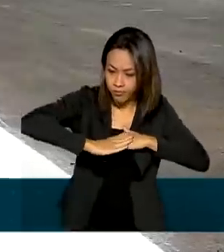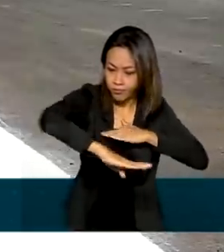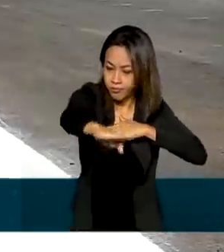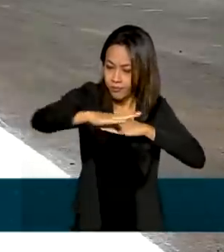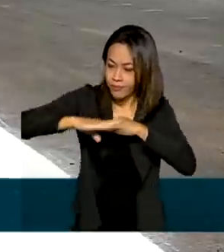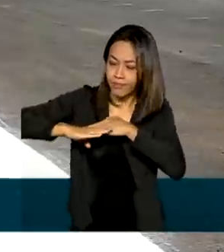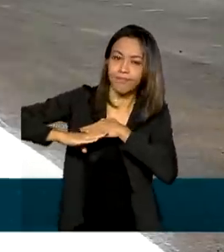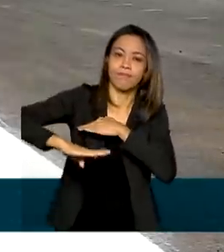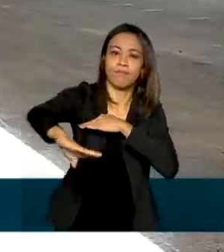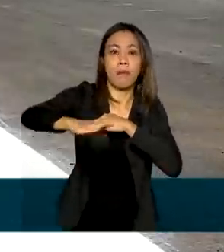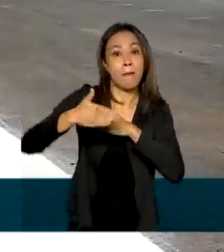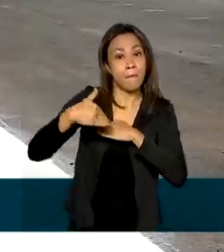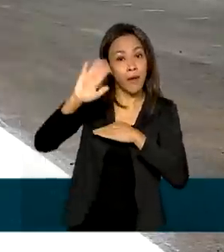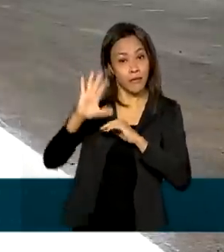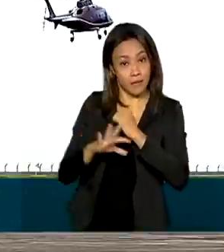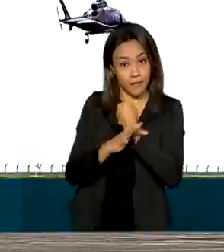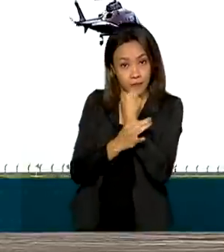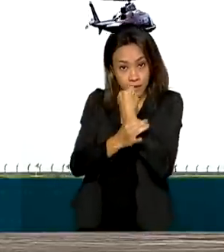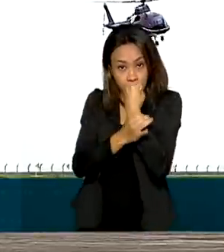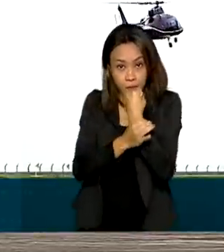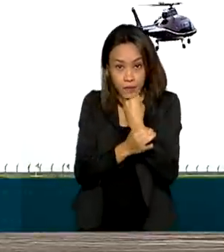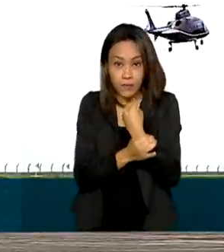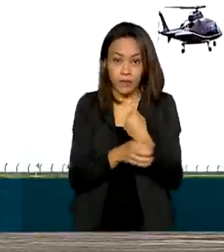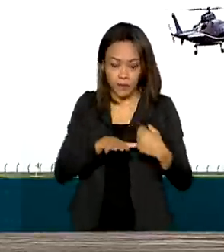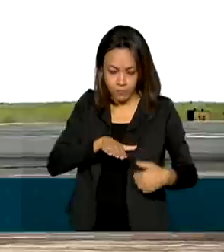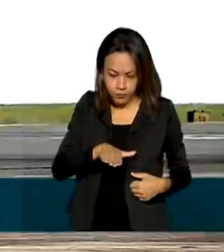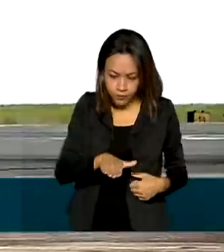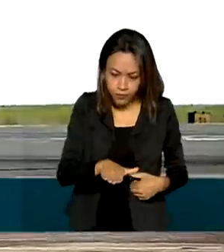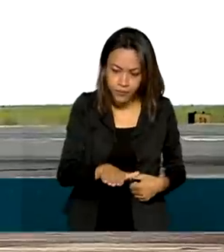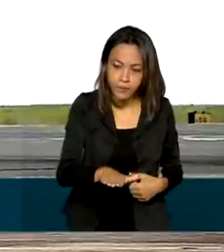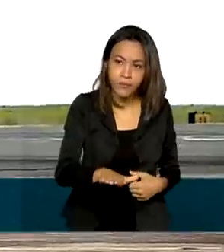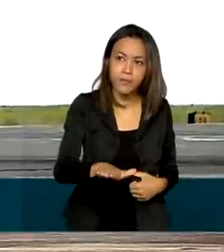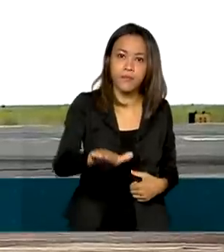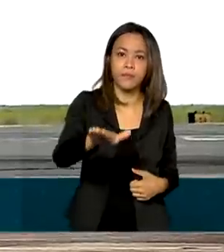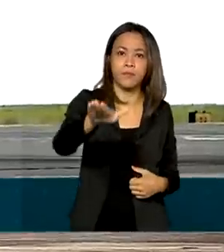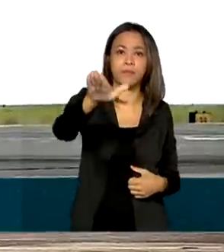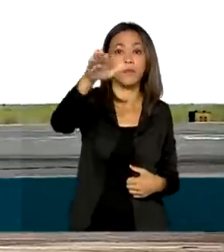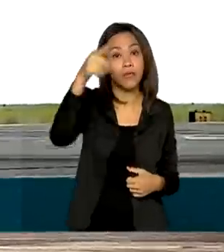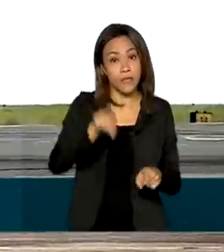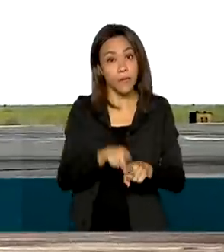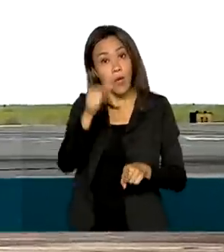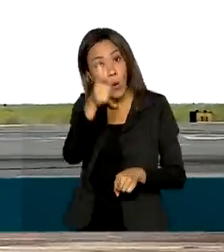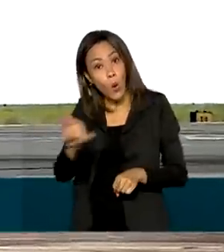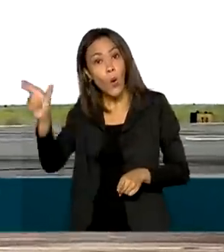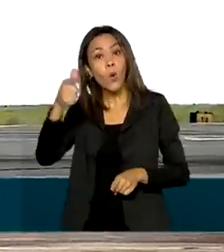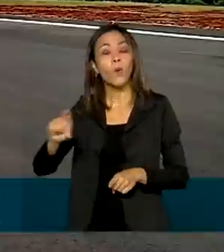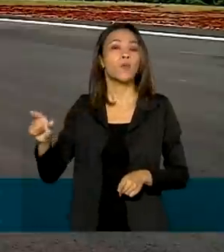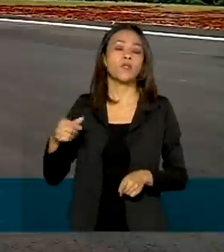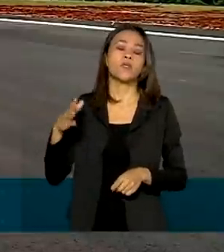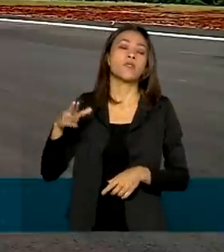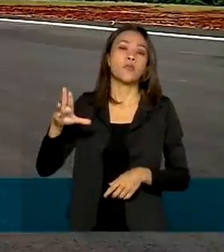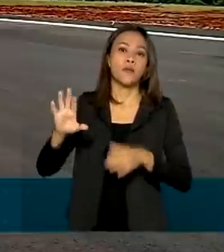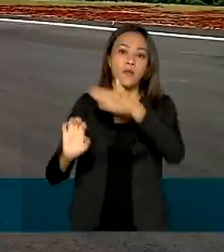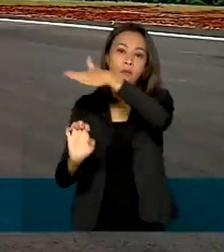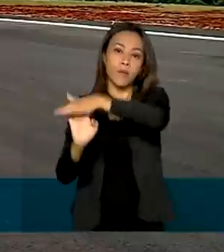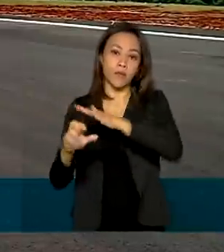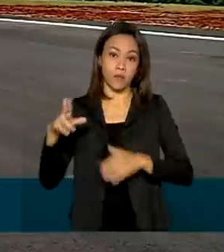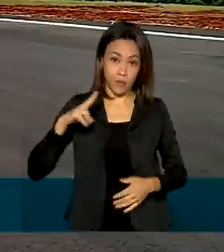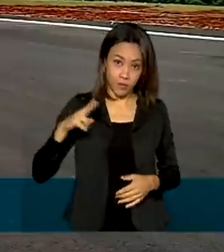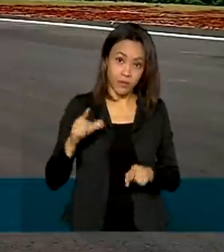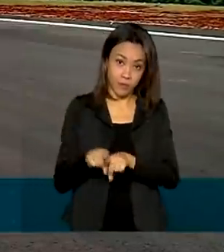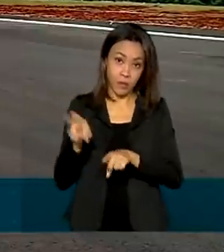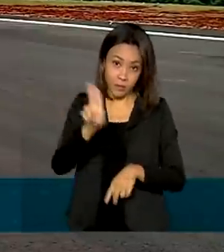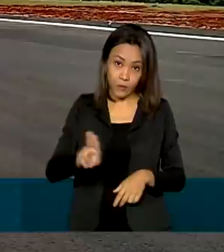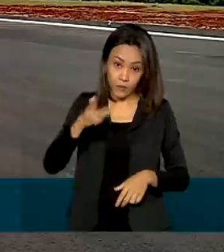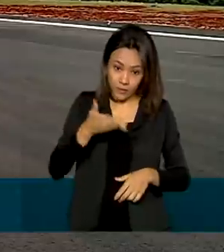que dará mais segurança para os pilotos e viabilizará o serviço de outras companhias no futuro. Estamos na cabeceira da